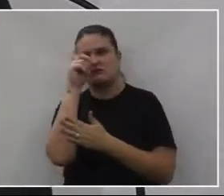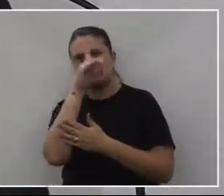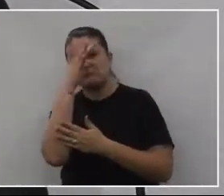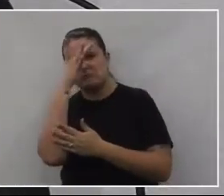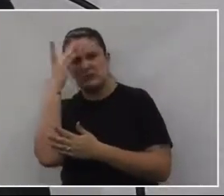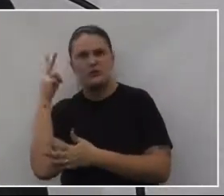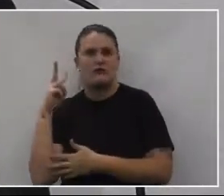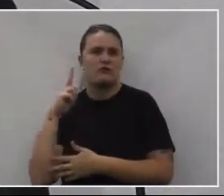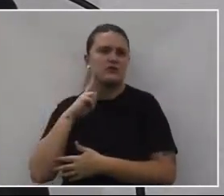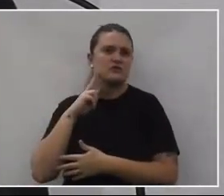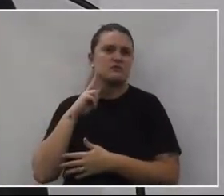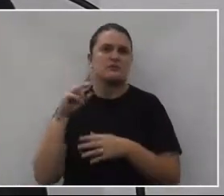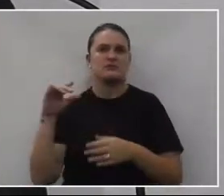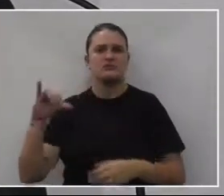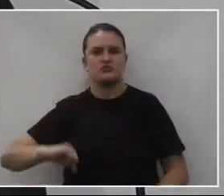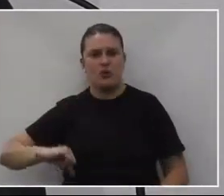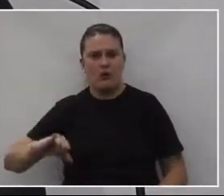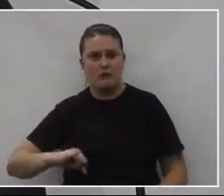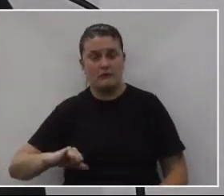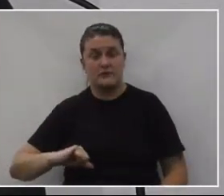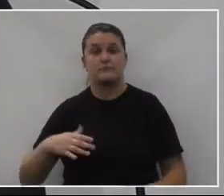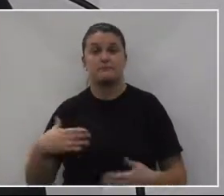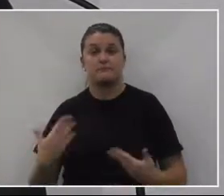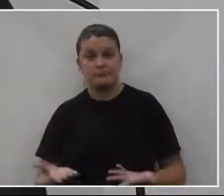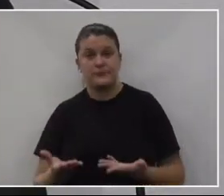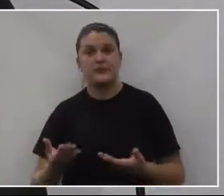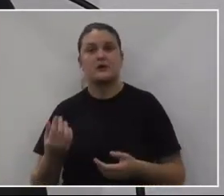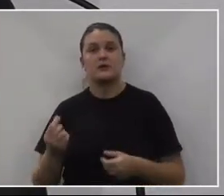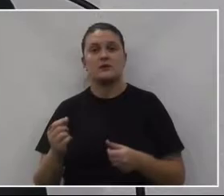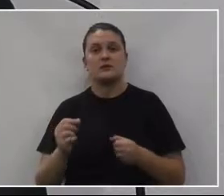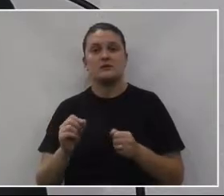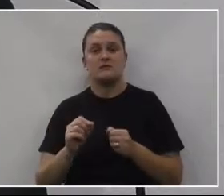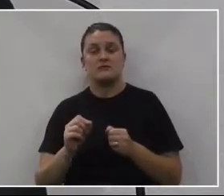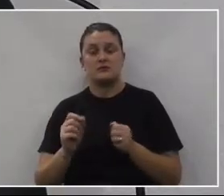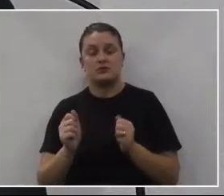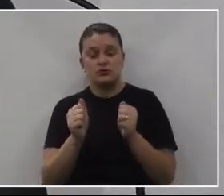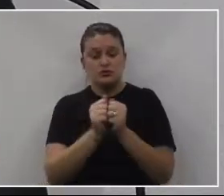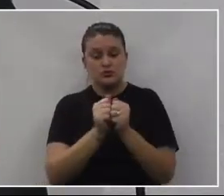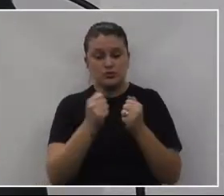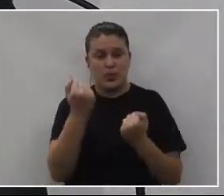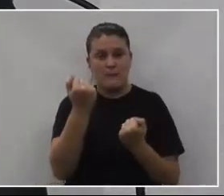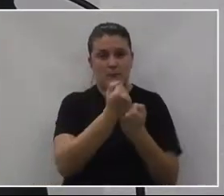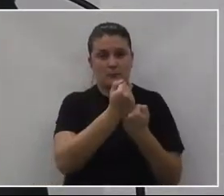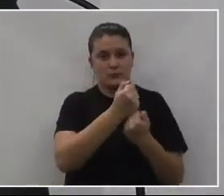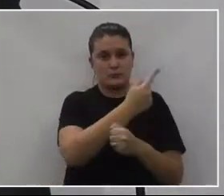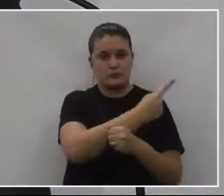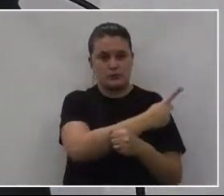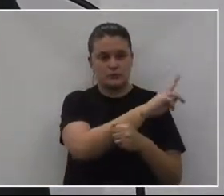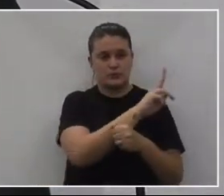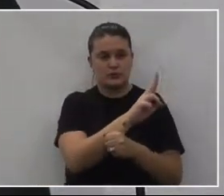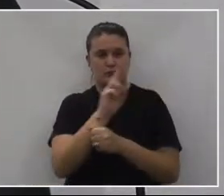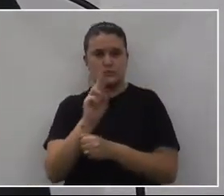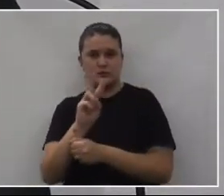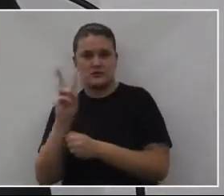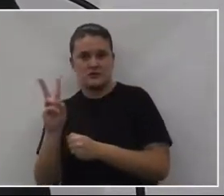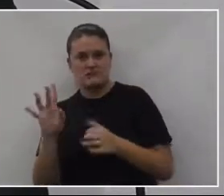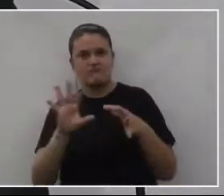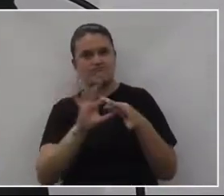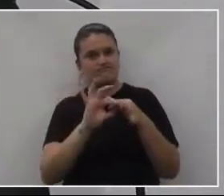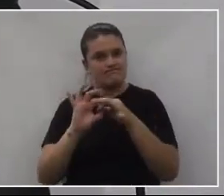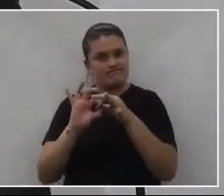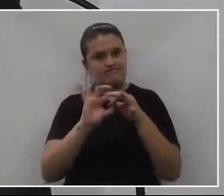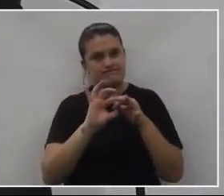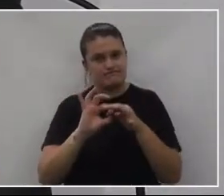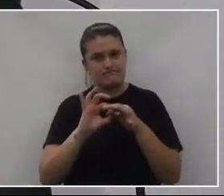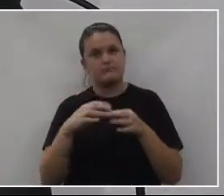vítimas. Então, esse link com o Porto União está sendo feito em todas as esferas. Nós já tínhamos uma parceria muito boa